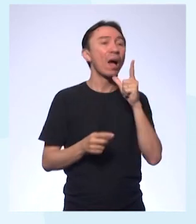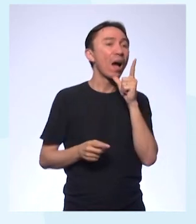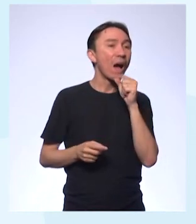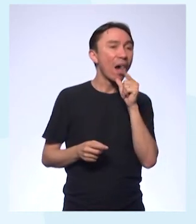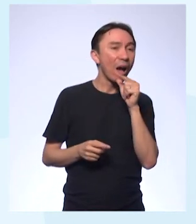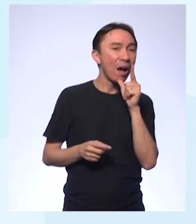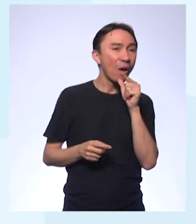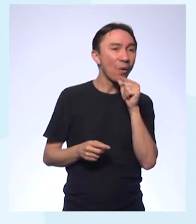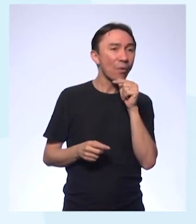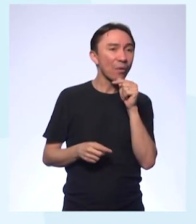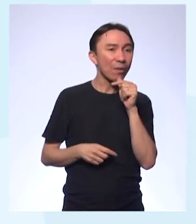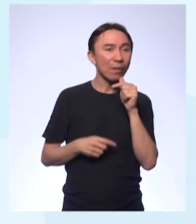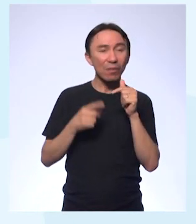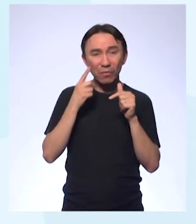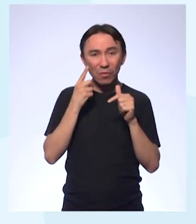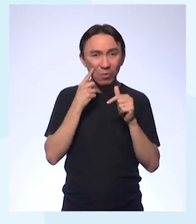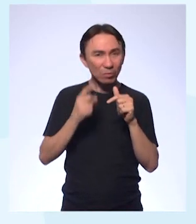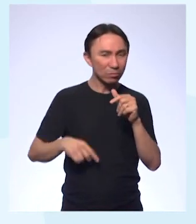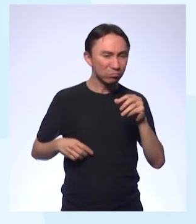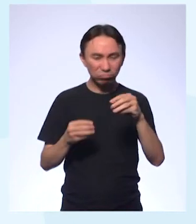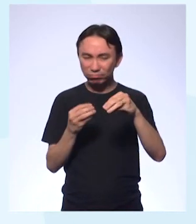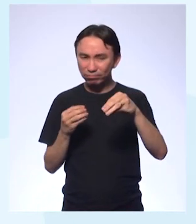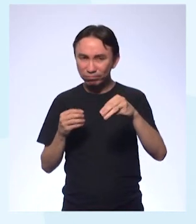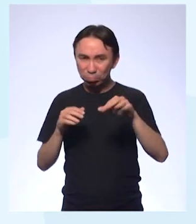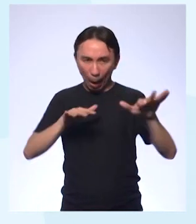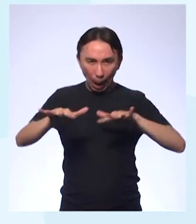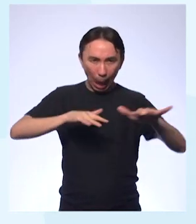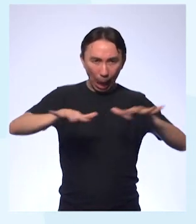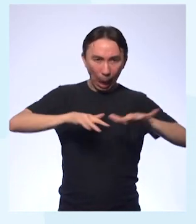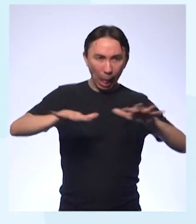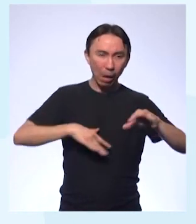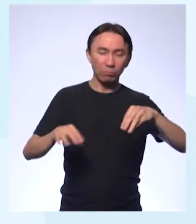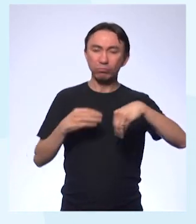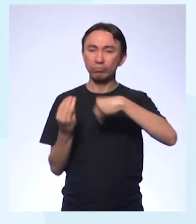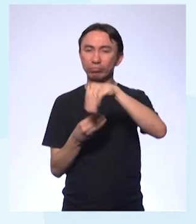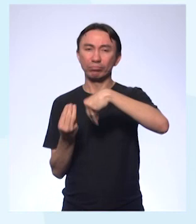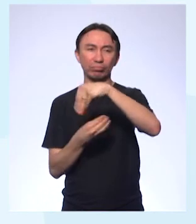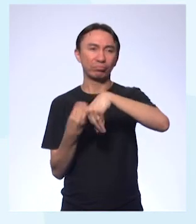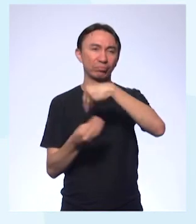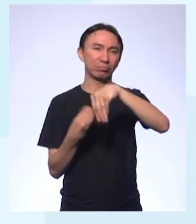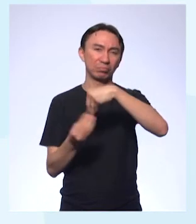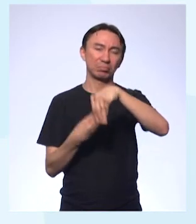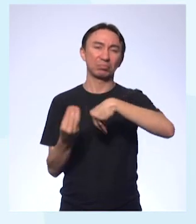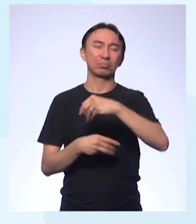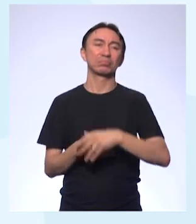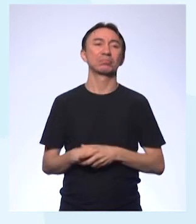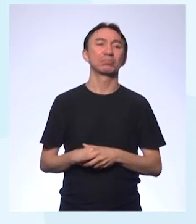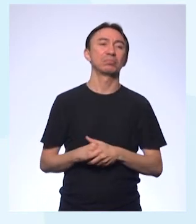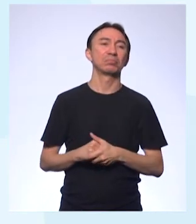de modo que ela vai se misturar. Vamos prestar atenção nessa figurinha aí, melhor nesse vídeo.